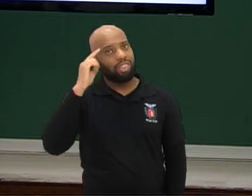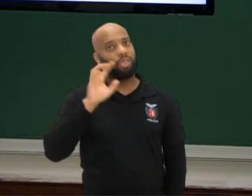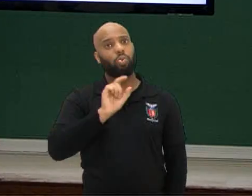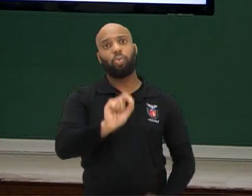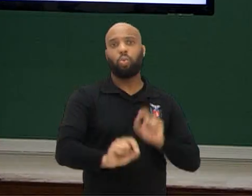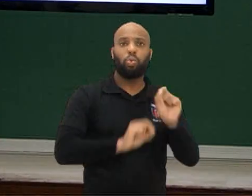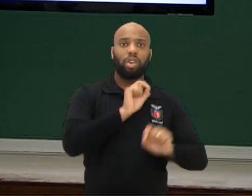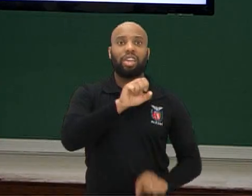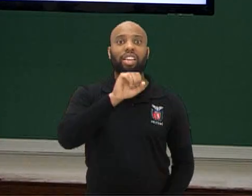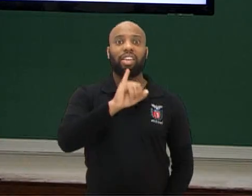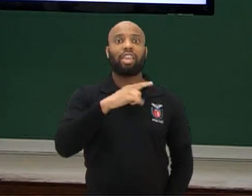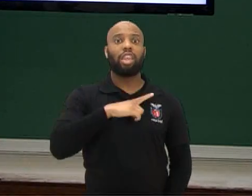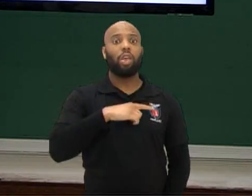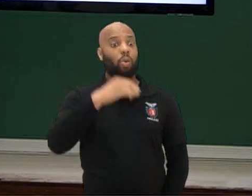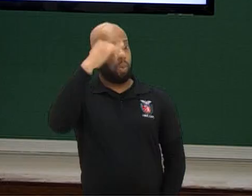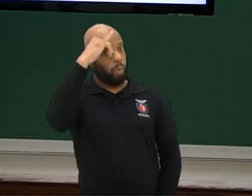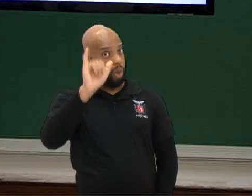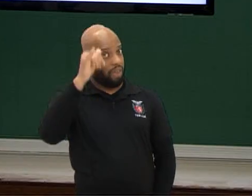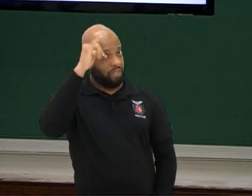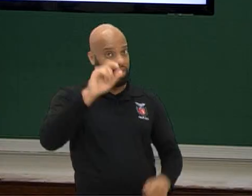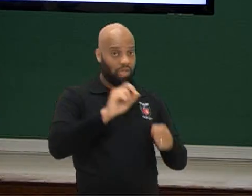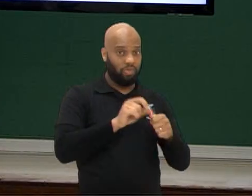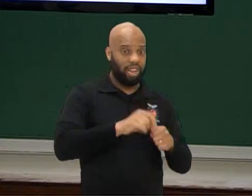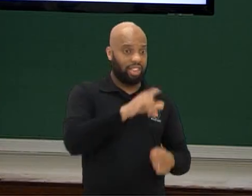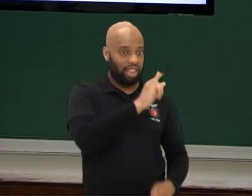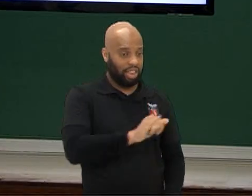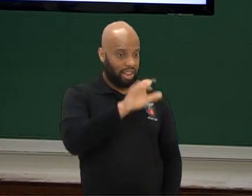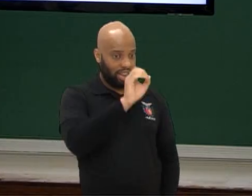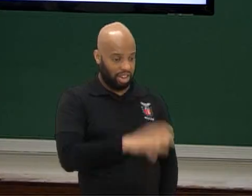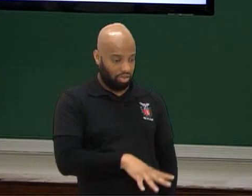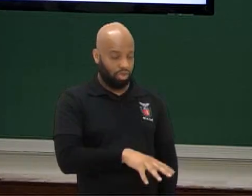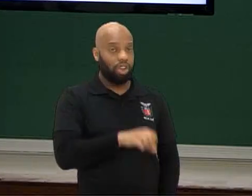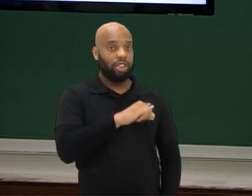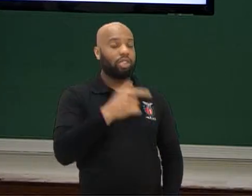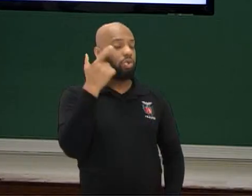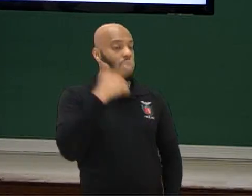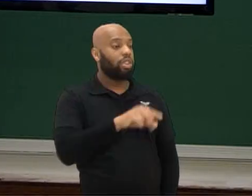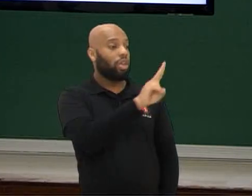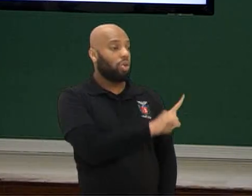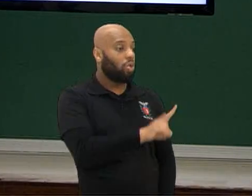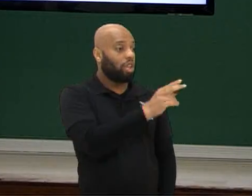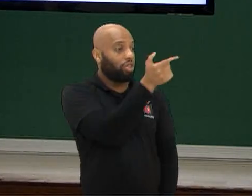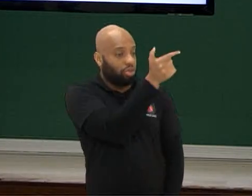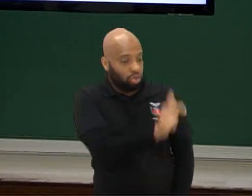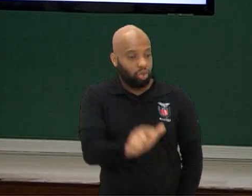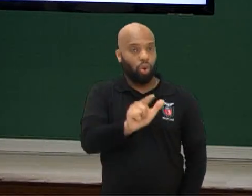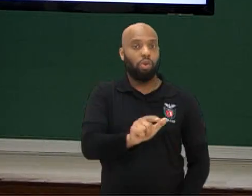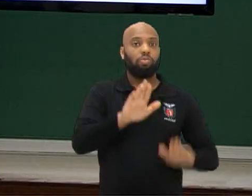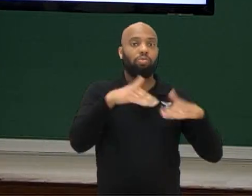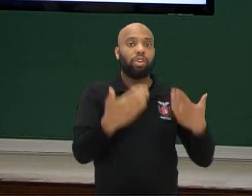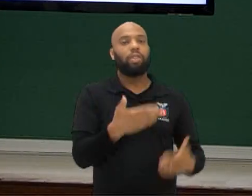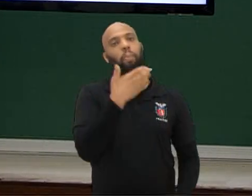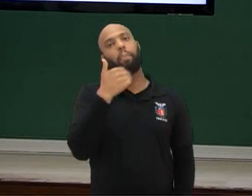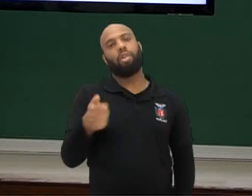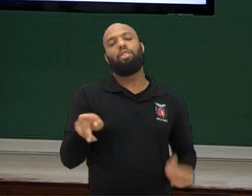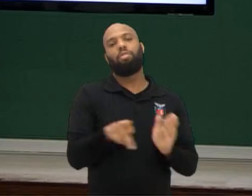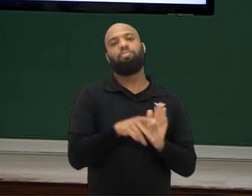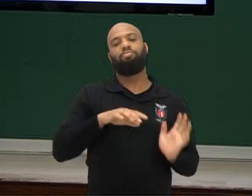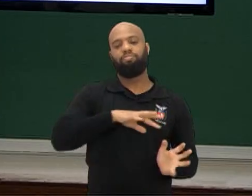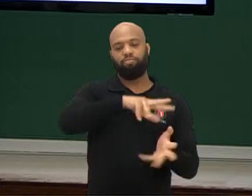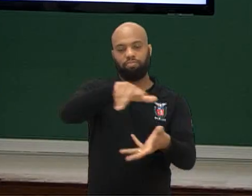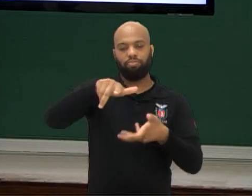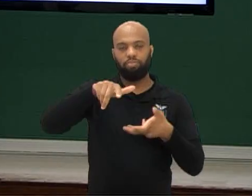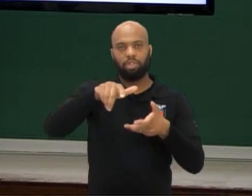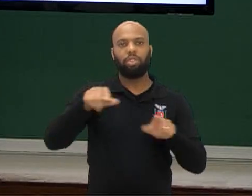que quanto menos lixo a gente produzir, quanto mais lixo a gente conseguir reutilizar e reciclar, melhor vai ser para